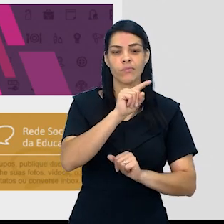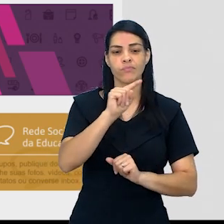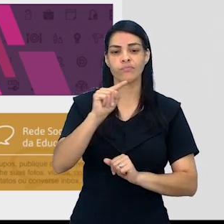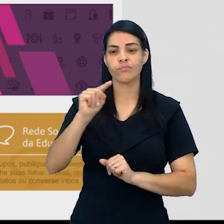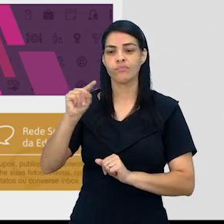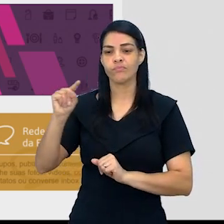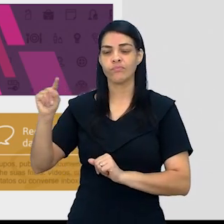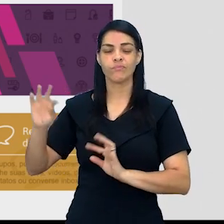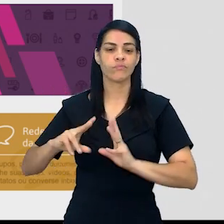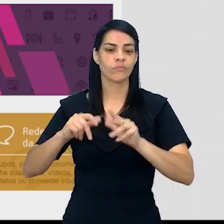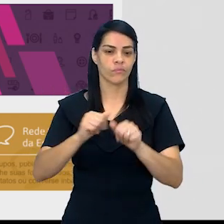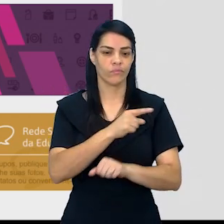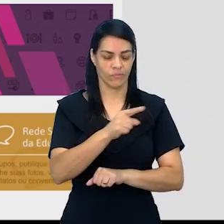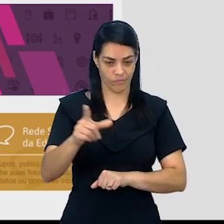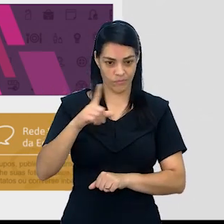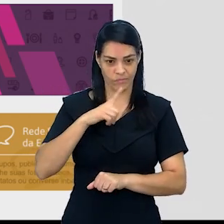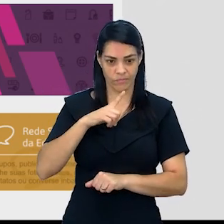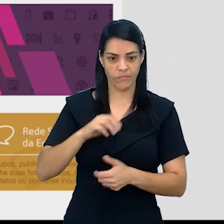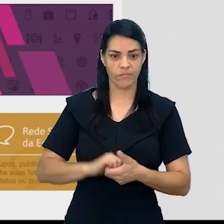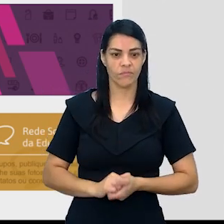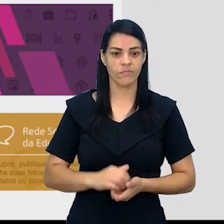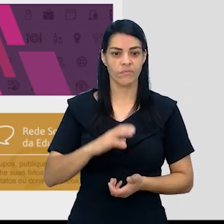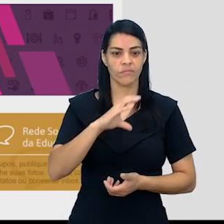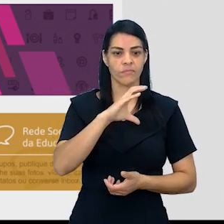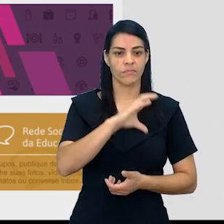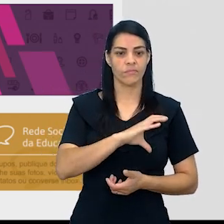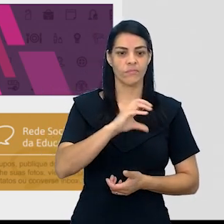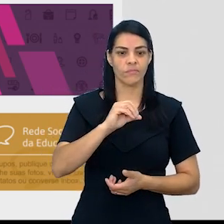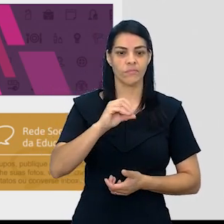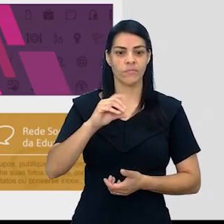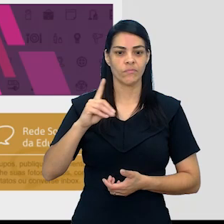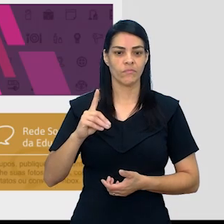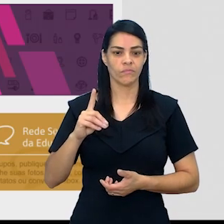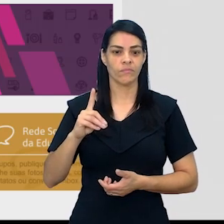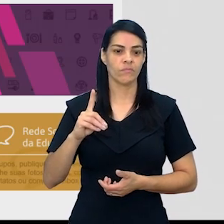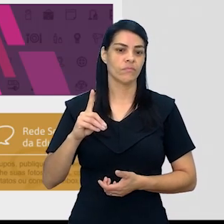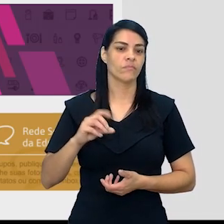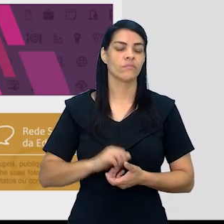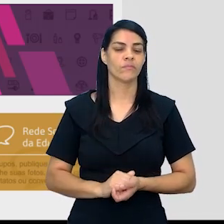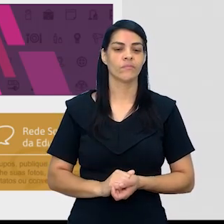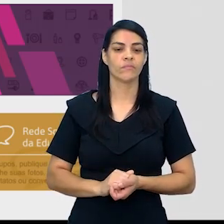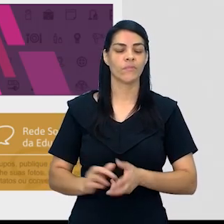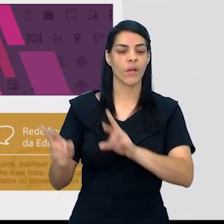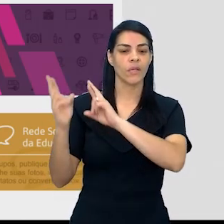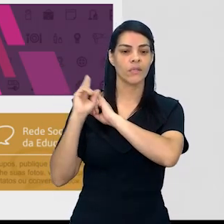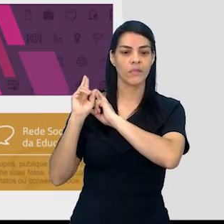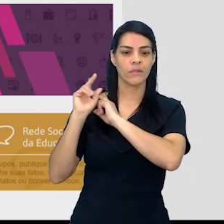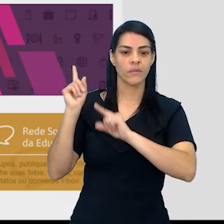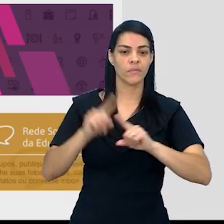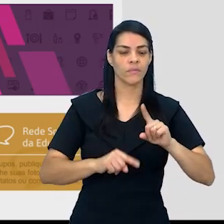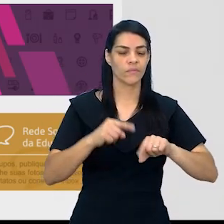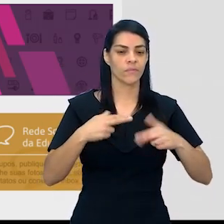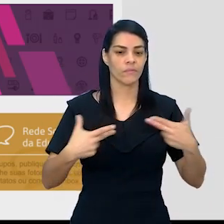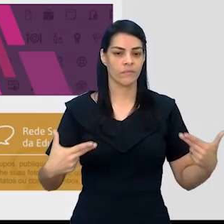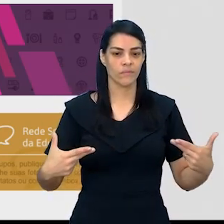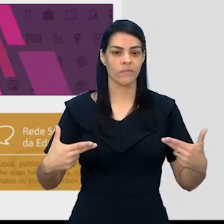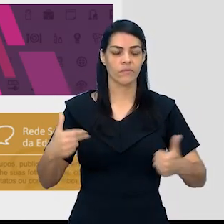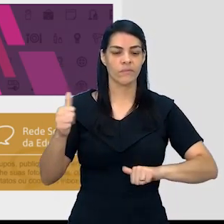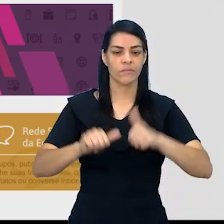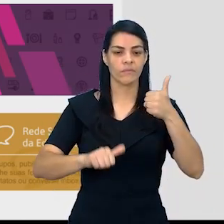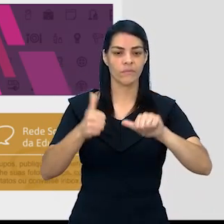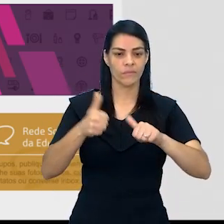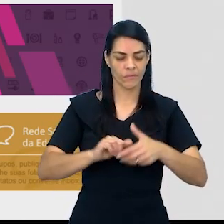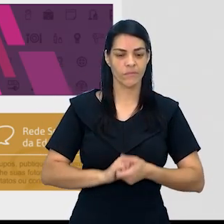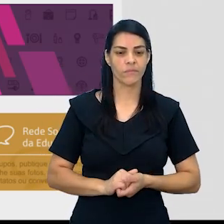vamos então Coordenadoria a Coordenadoria responsável pelo material e pela avaliação é a